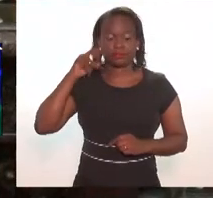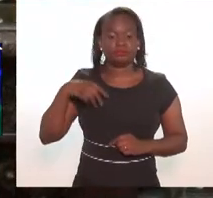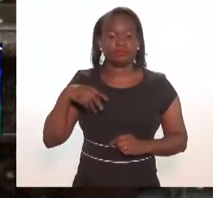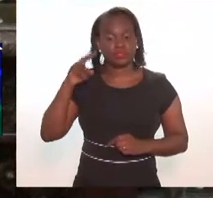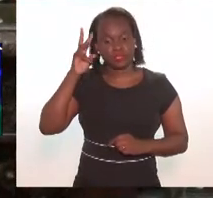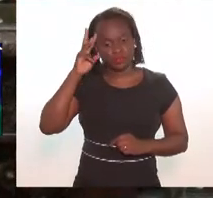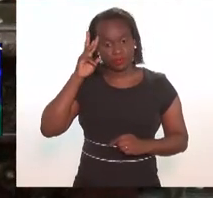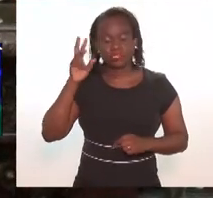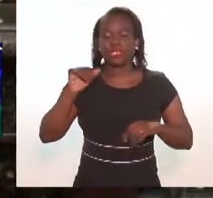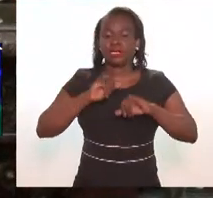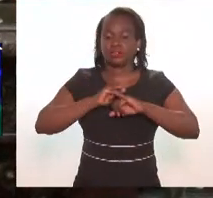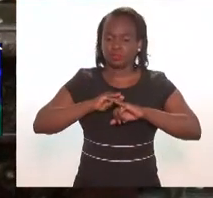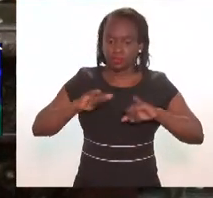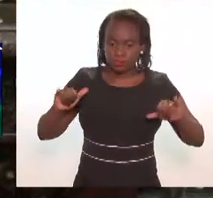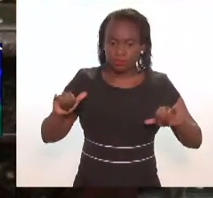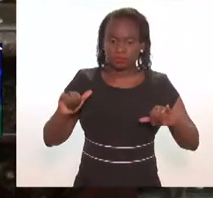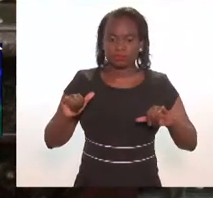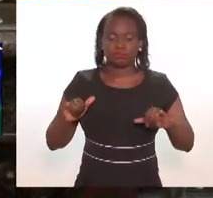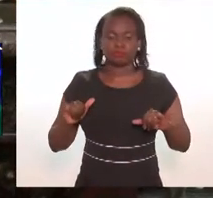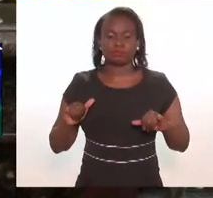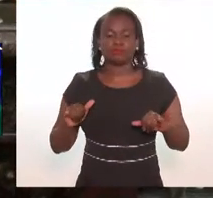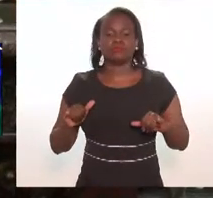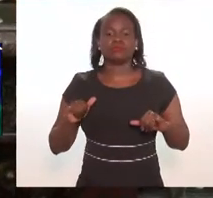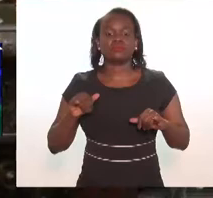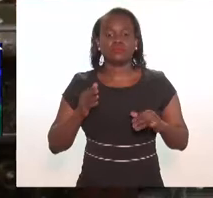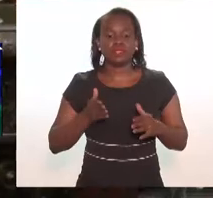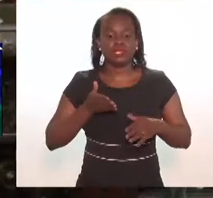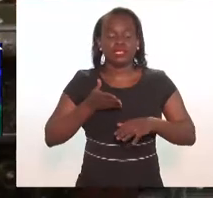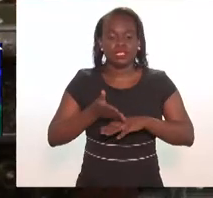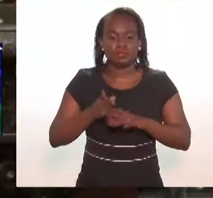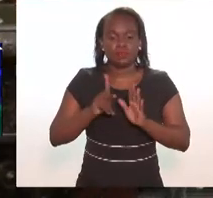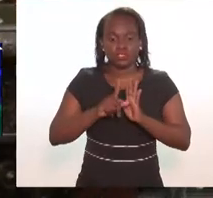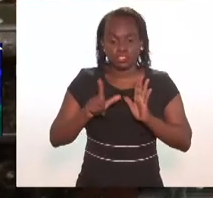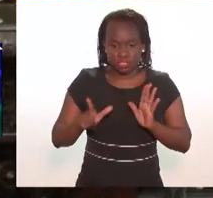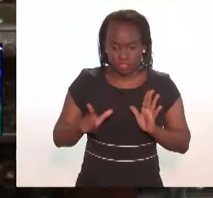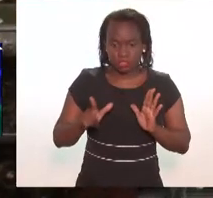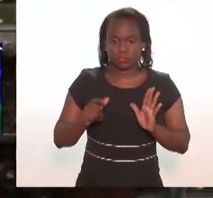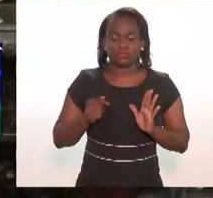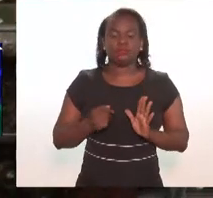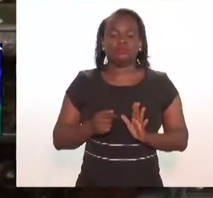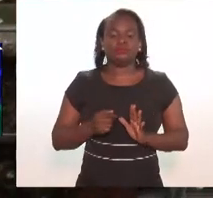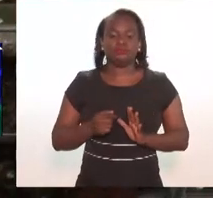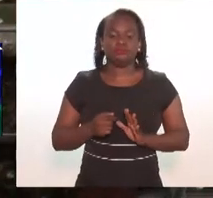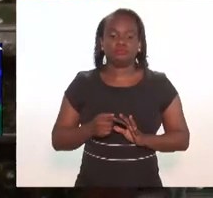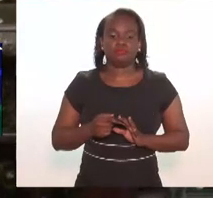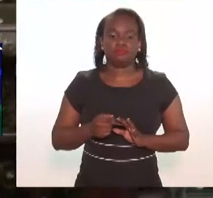No dia de terça-feira, nós anunciamos que estaria dando entrada num projeto de lei